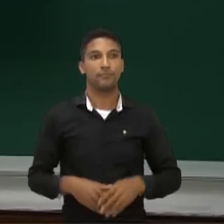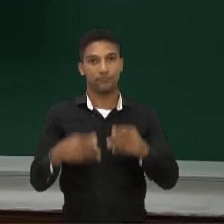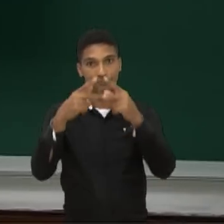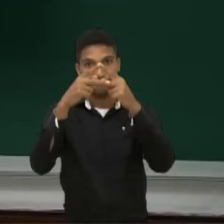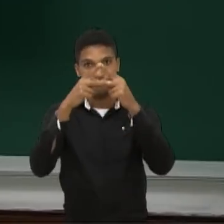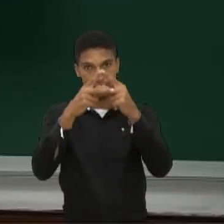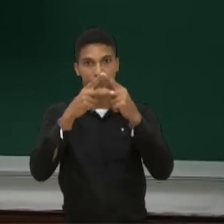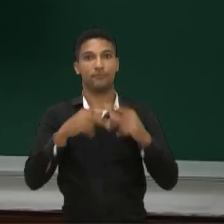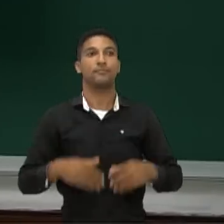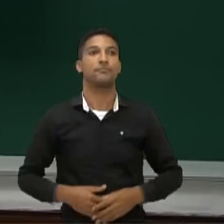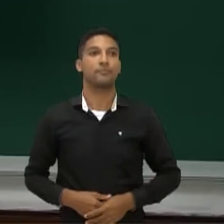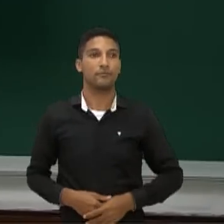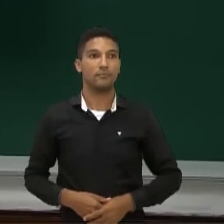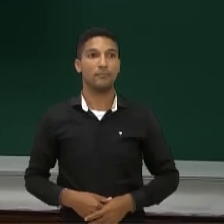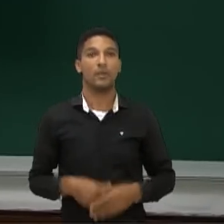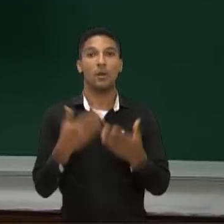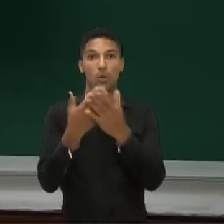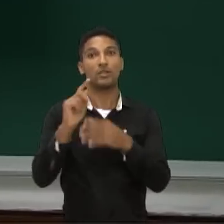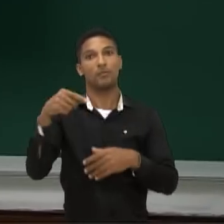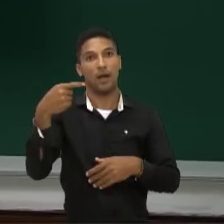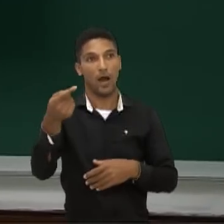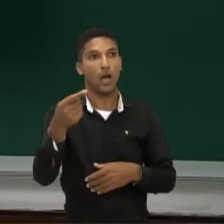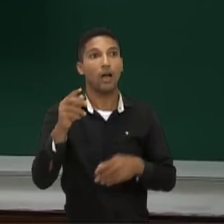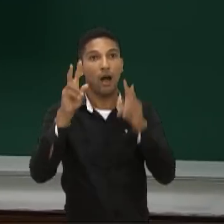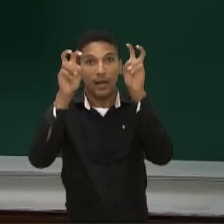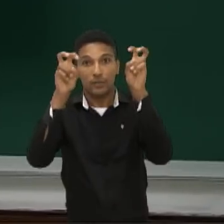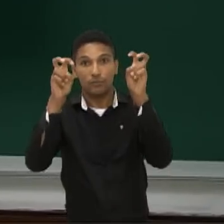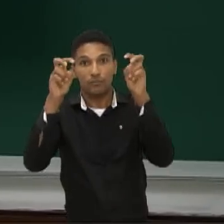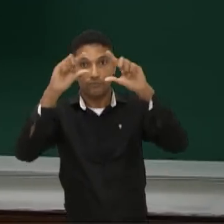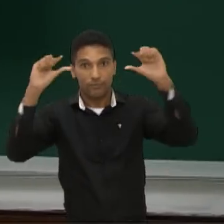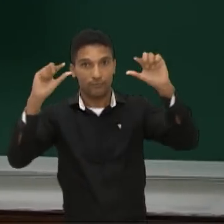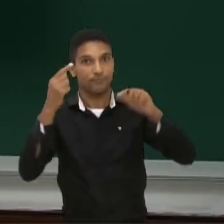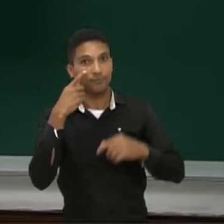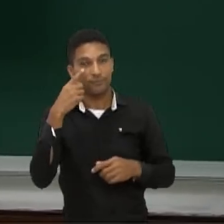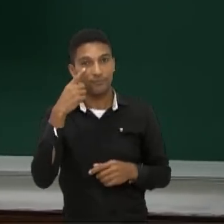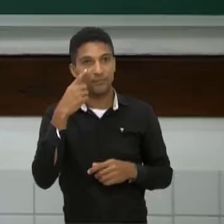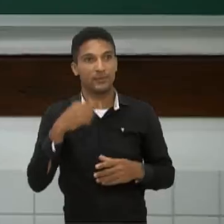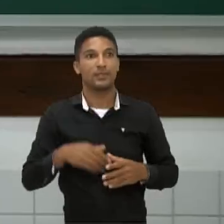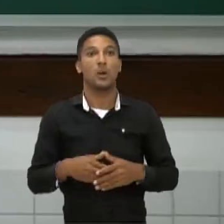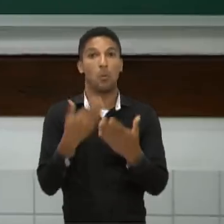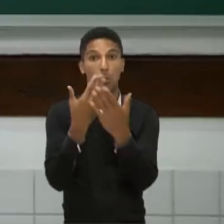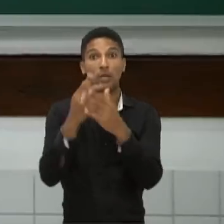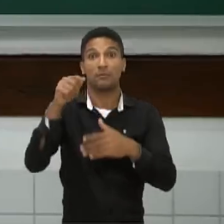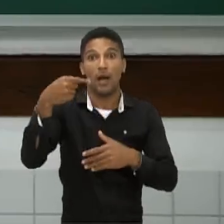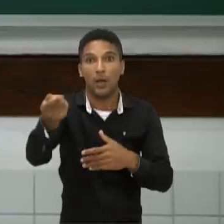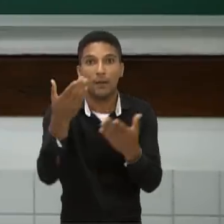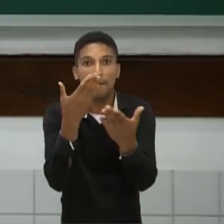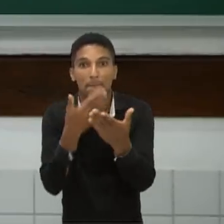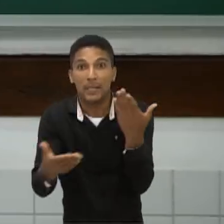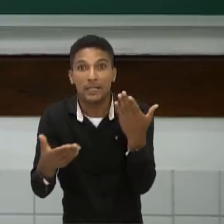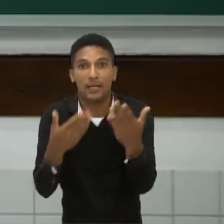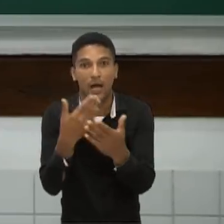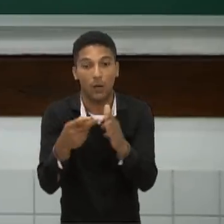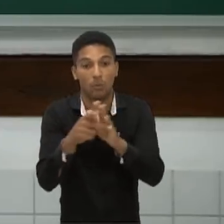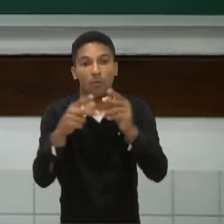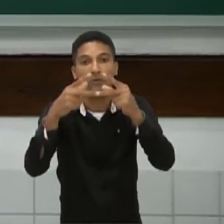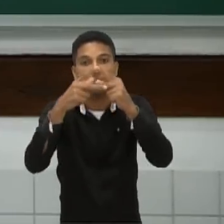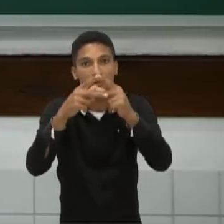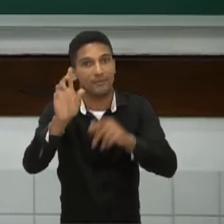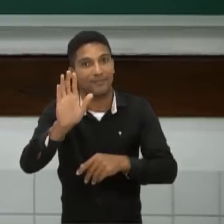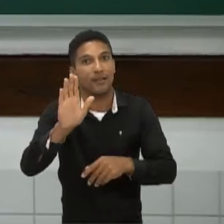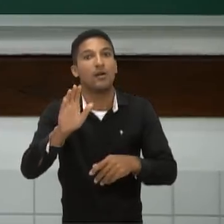sim. Então, um até logo para vocês, tá bom? E na próxima aula, não percam a aula de triângulos, que é muito